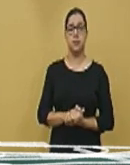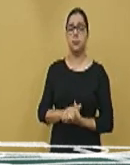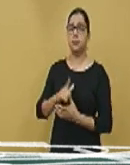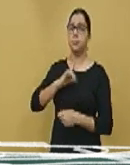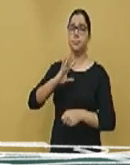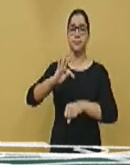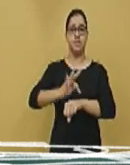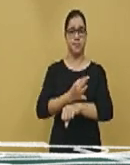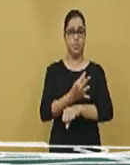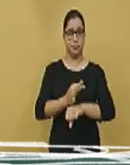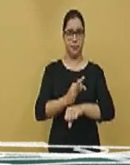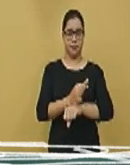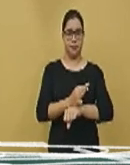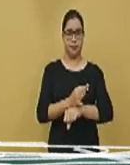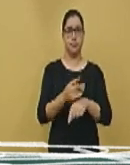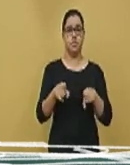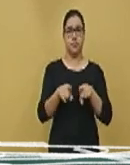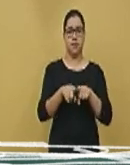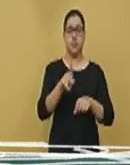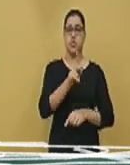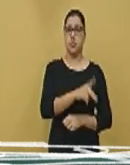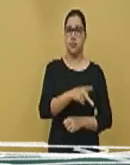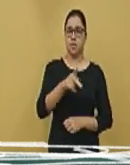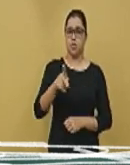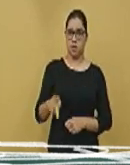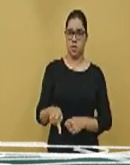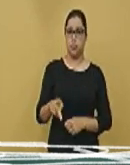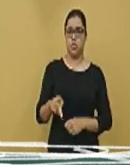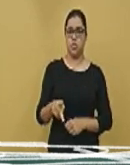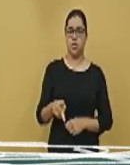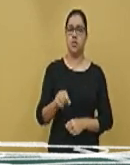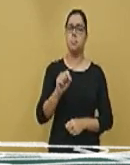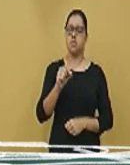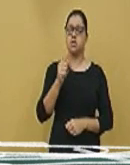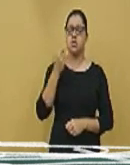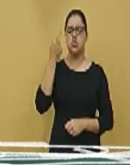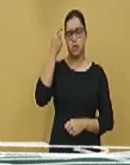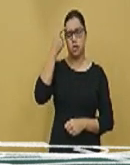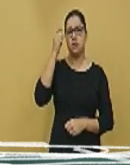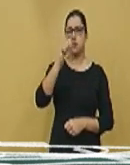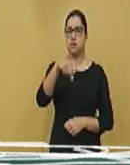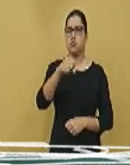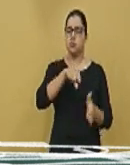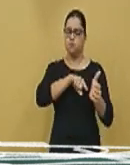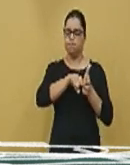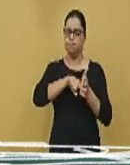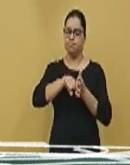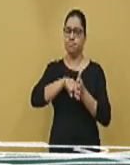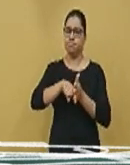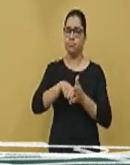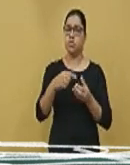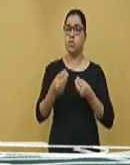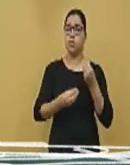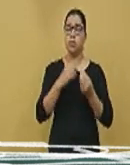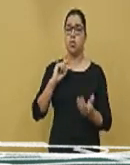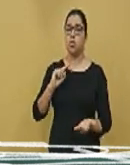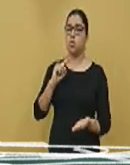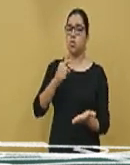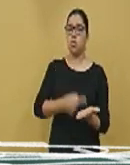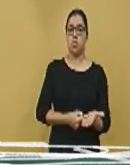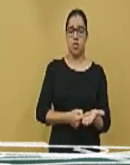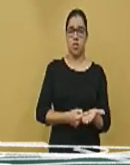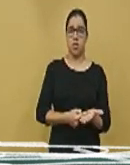técnicos, técnicas e docentes dentro da universidade tem que ser analisada, sem dúvida. Nós precisamos do compromisso que o MEC